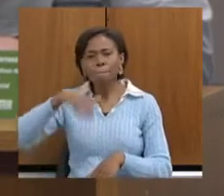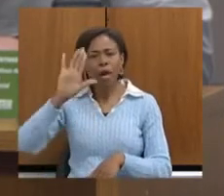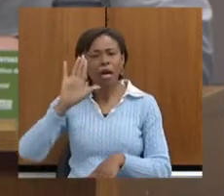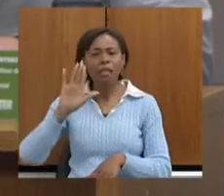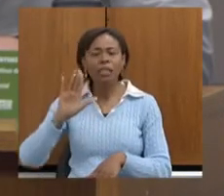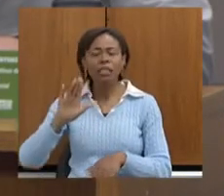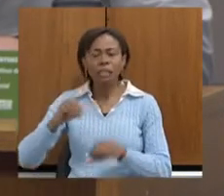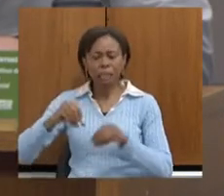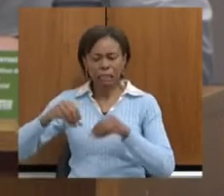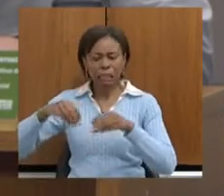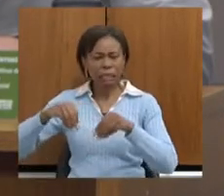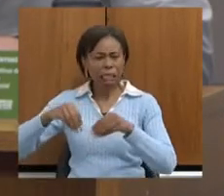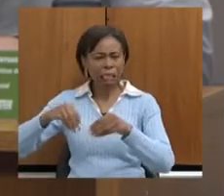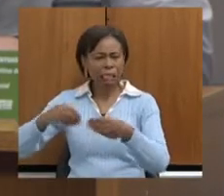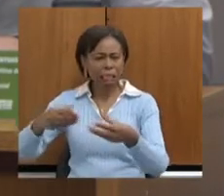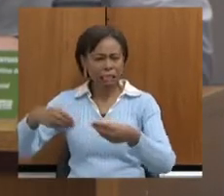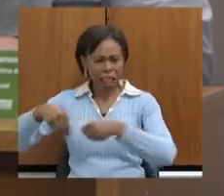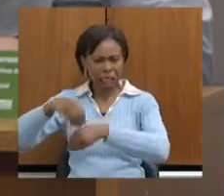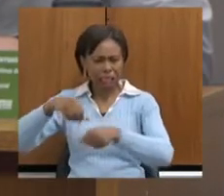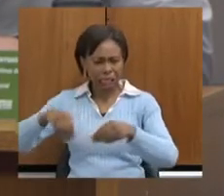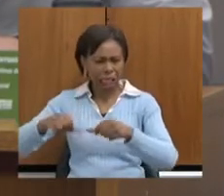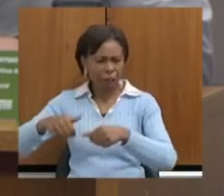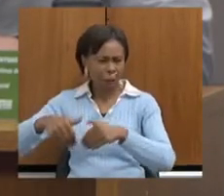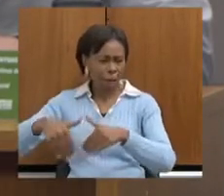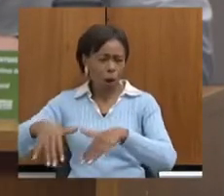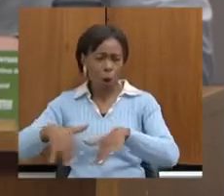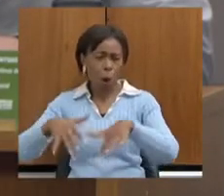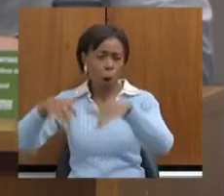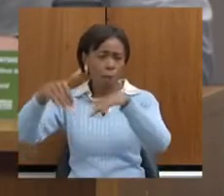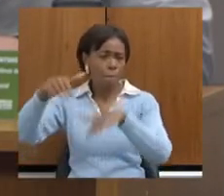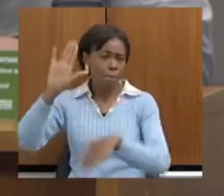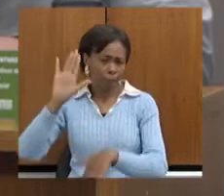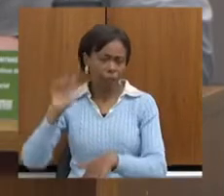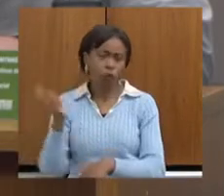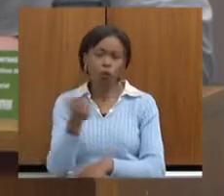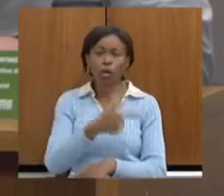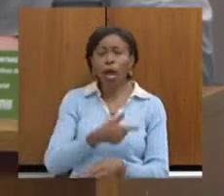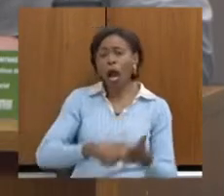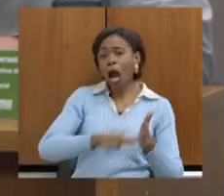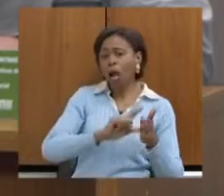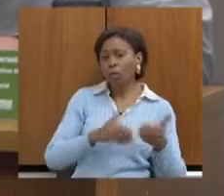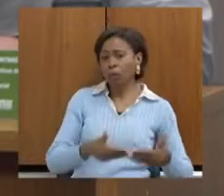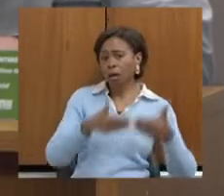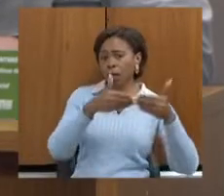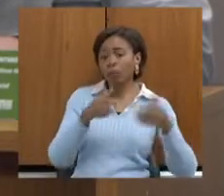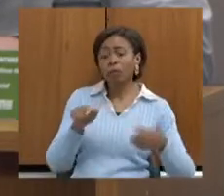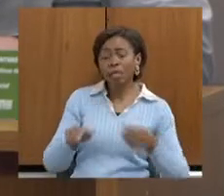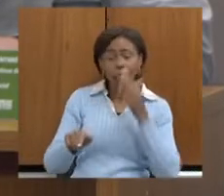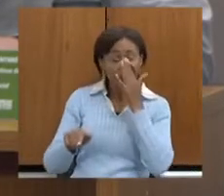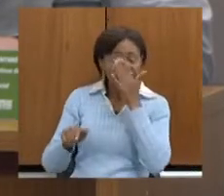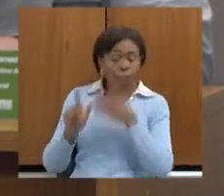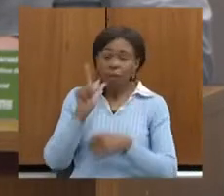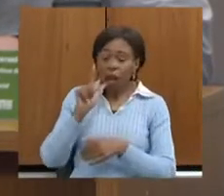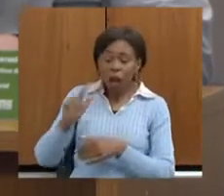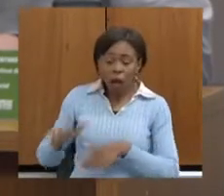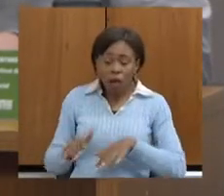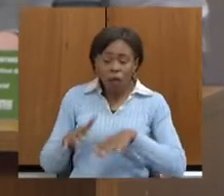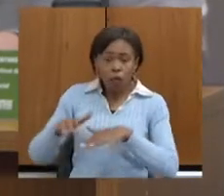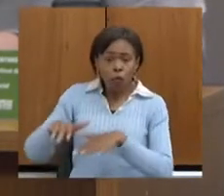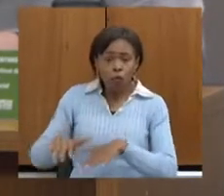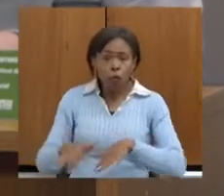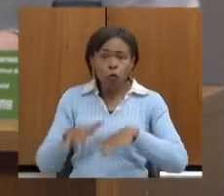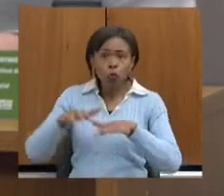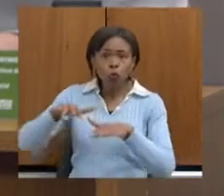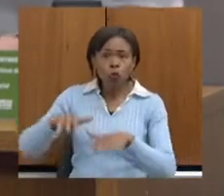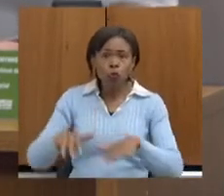lama do que na época da barragem porque é isso porque a lama lá não parou de correr dia nenhum né ela continua